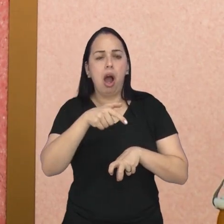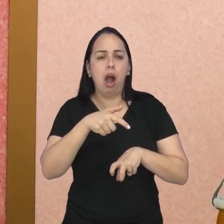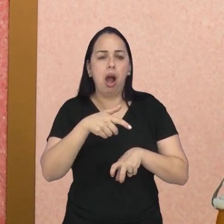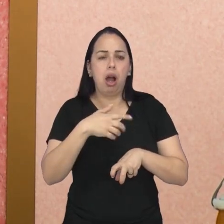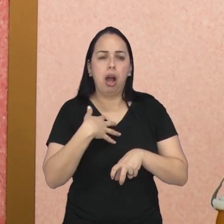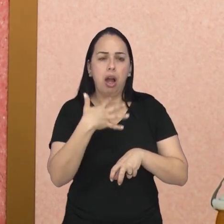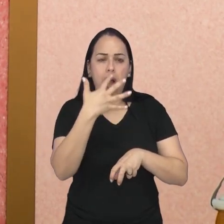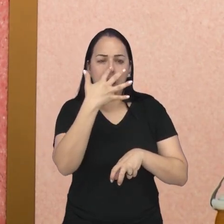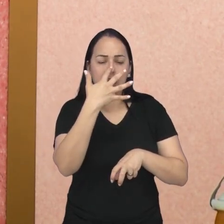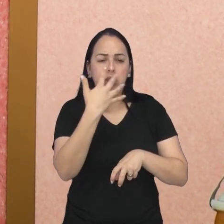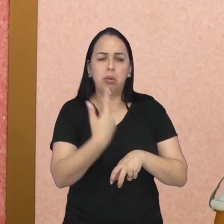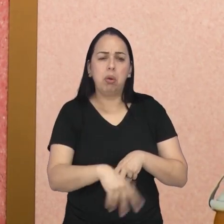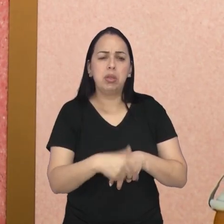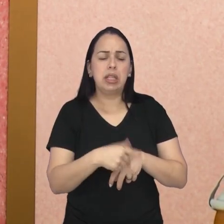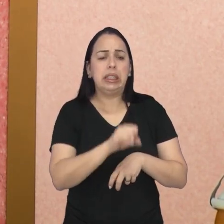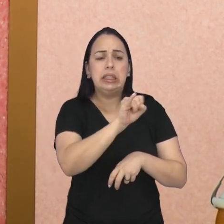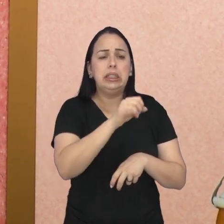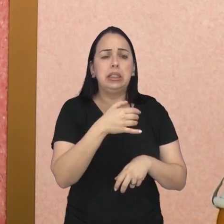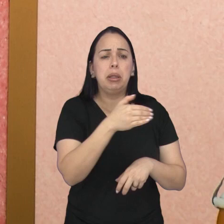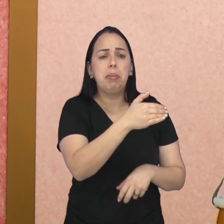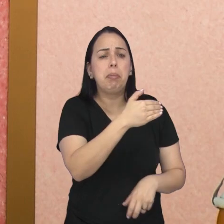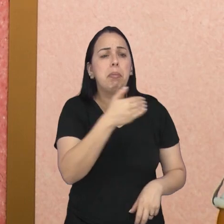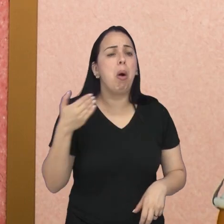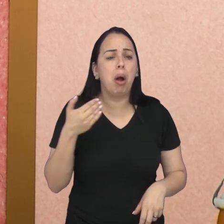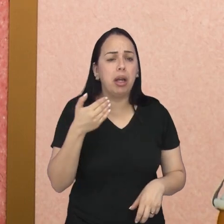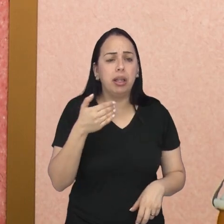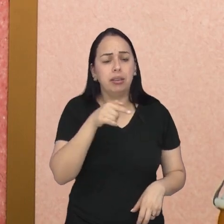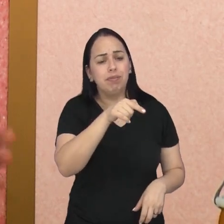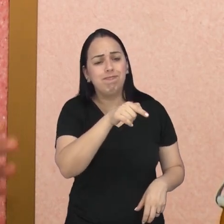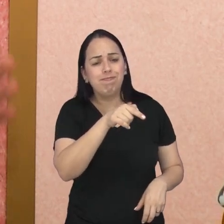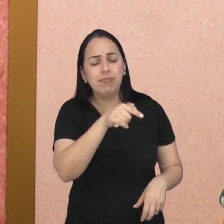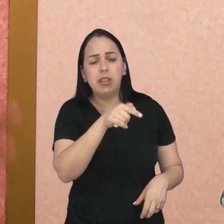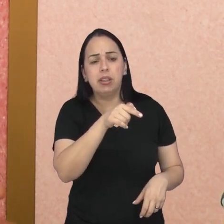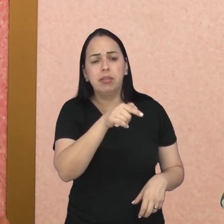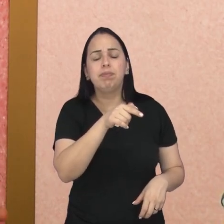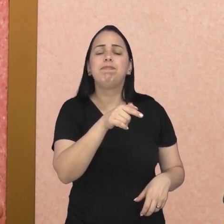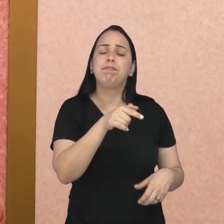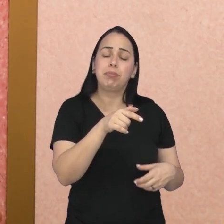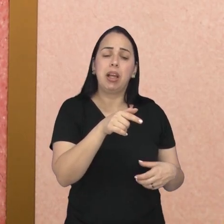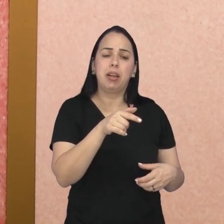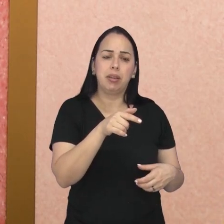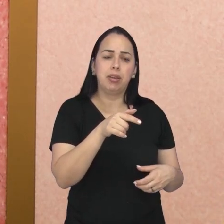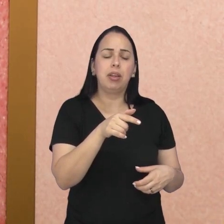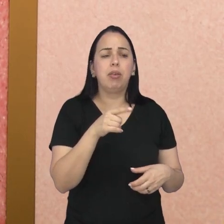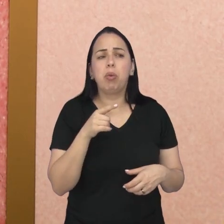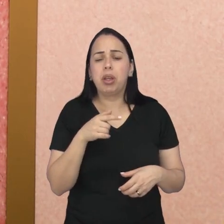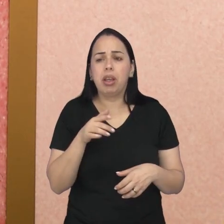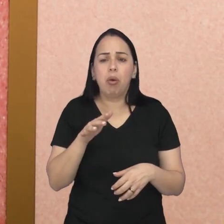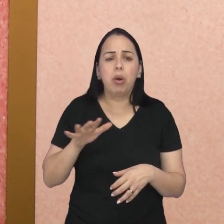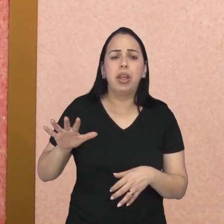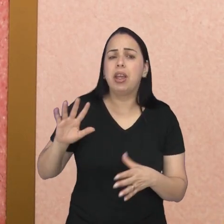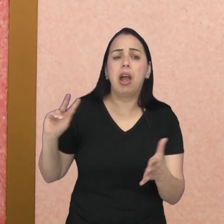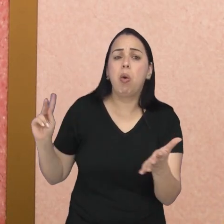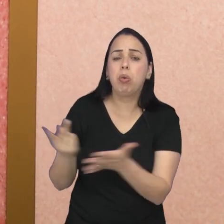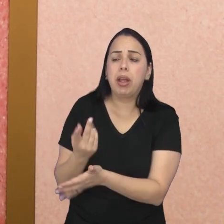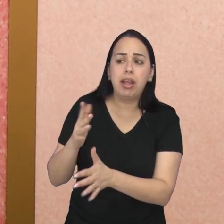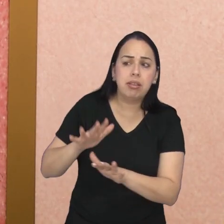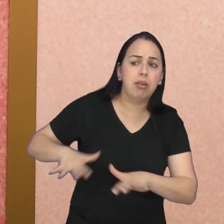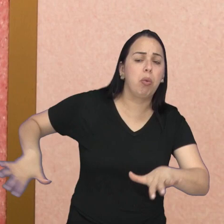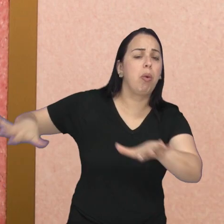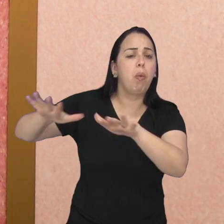aquela cena me chamou a atenção porque eu pensei assim, nossa, se esse padre morre, o que vai ser de